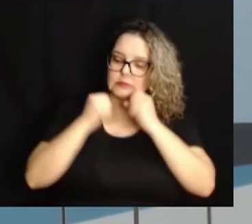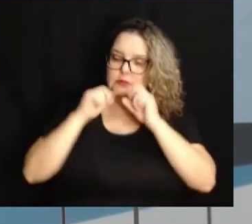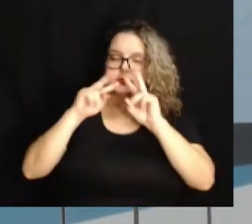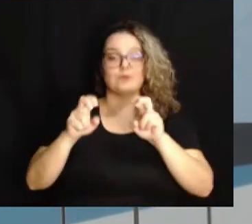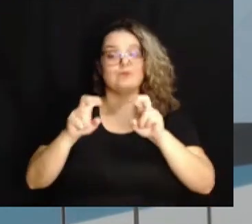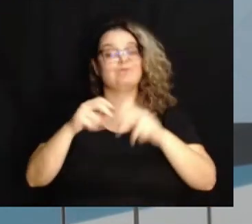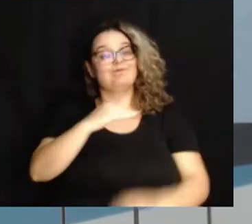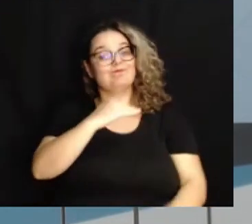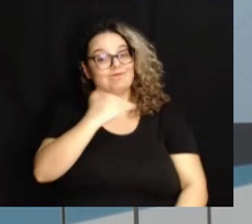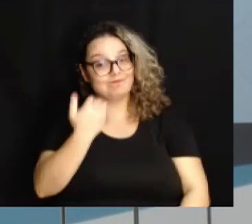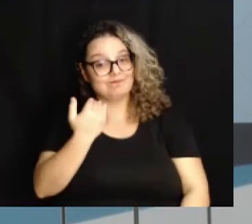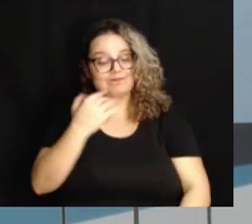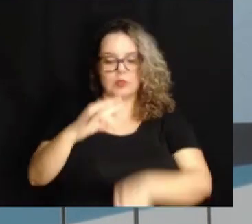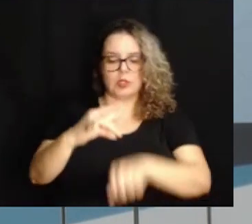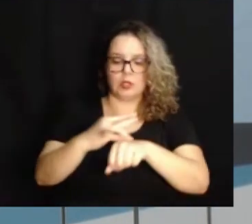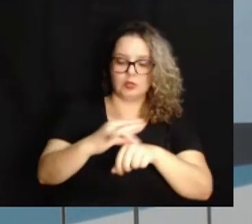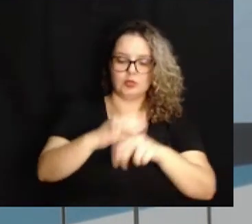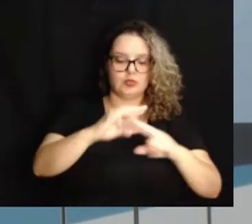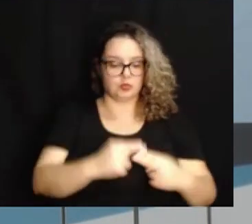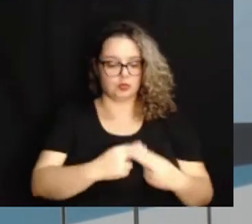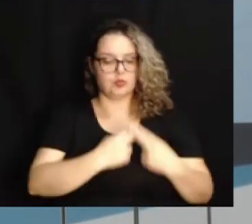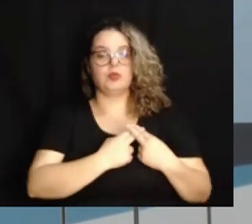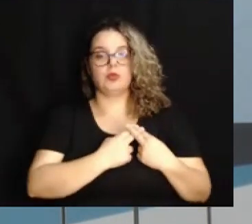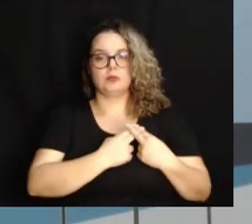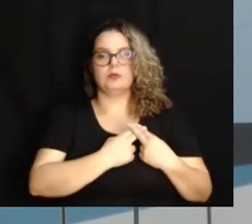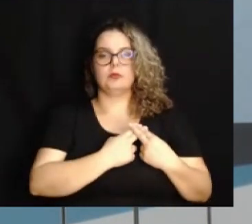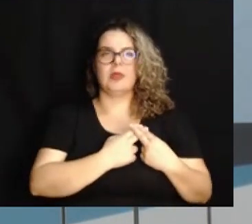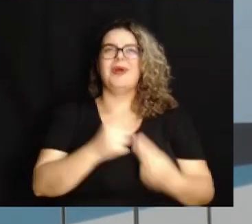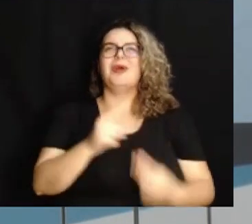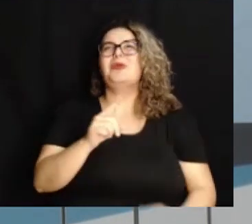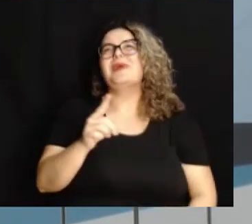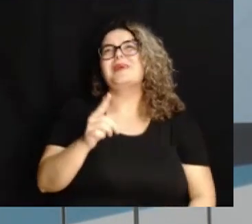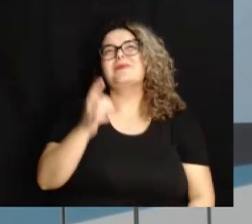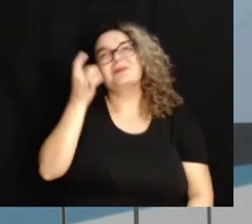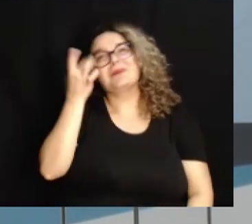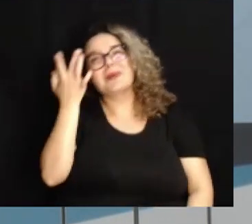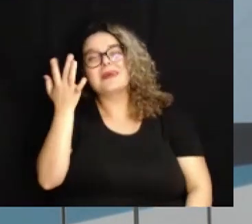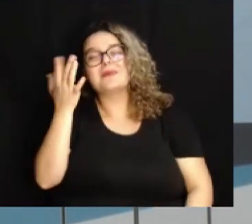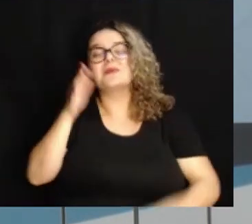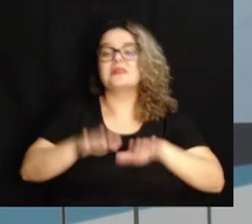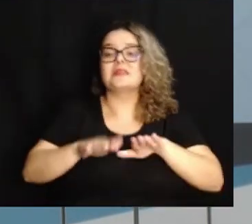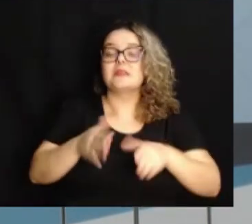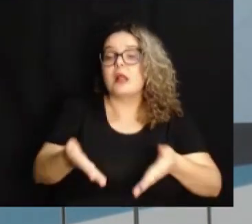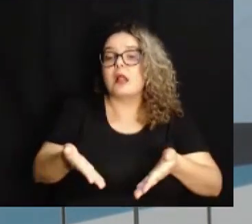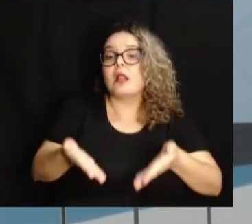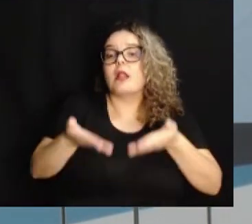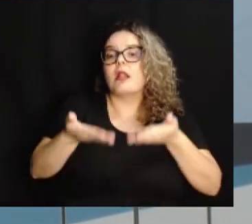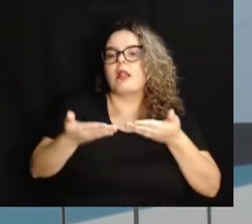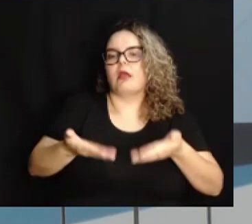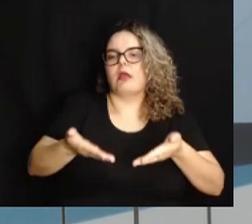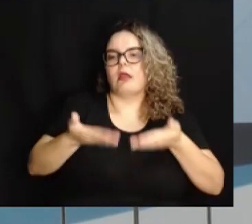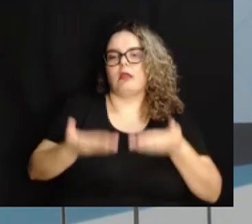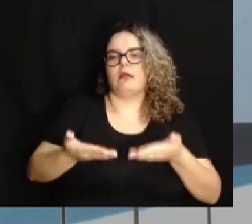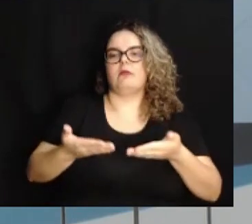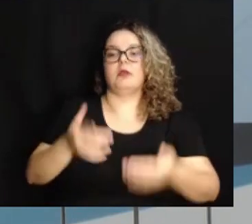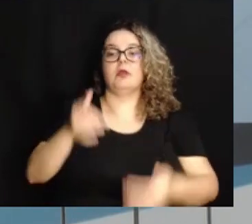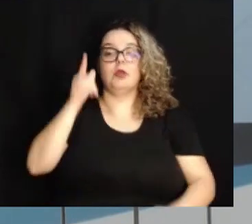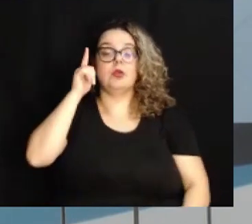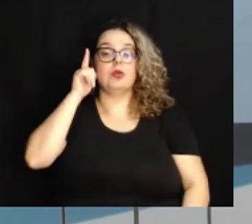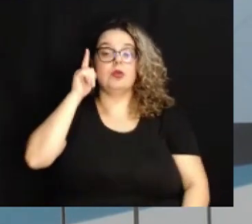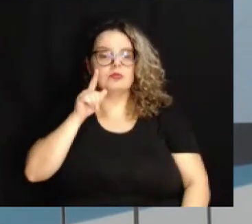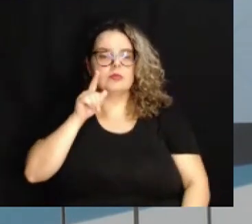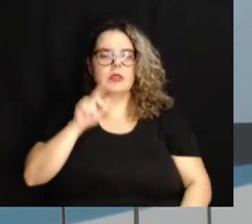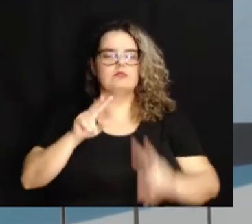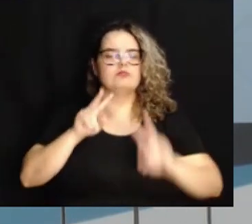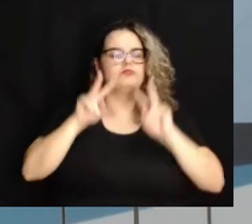luto, não é uma questão que fica mais fácil, mas talvez fique mais leve e principalmente a gente consiga olhar de uma forma diferente para essa